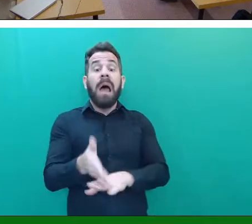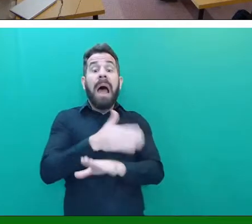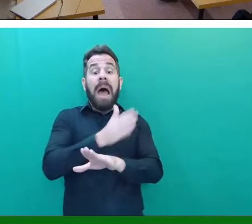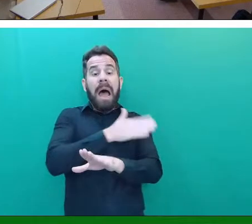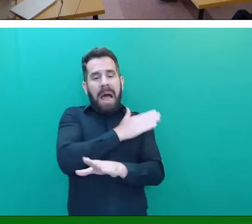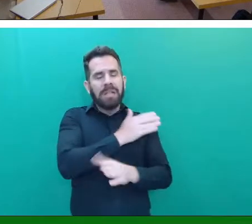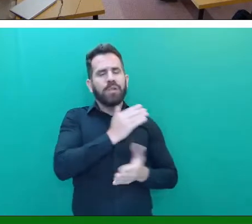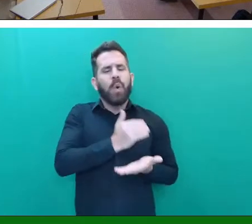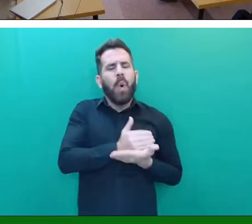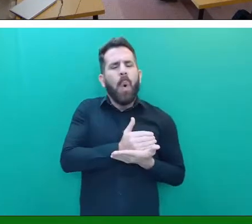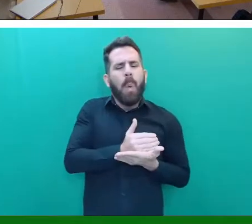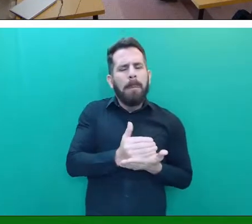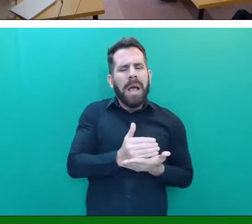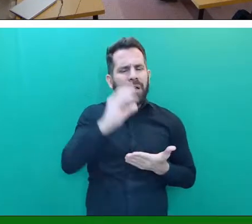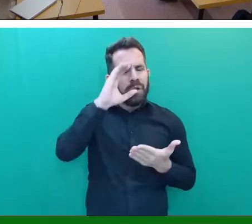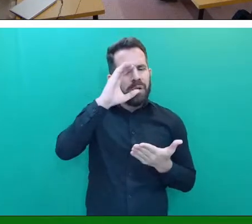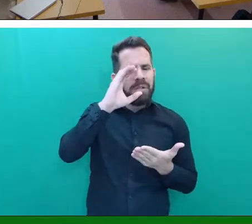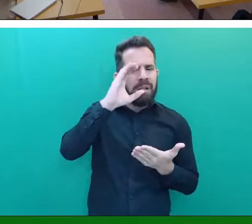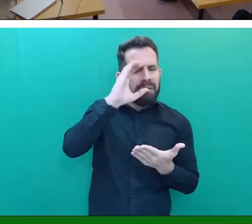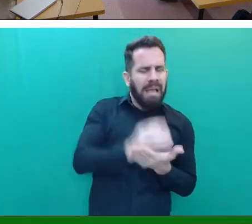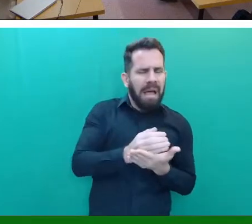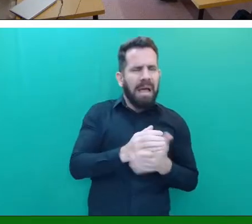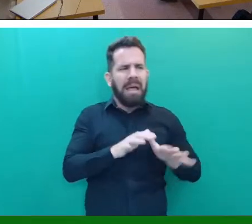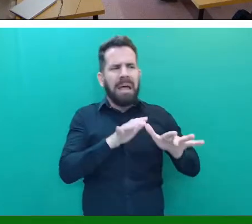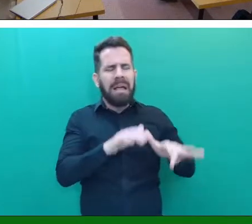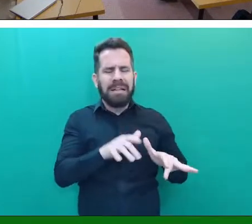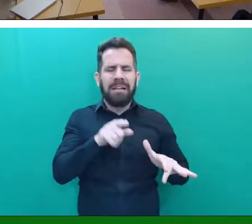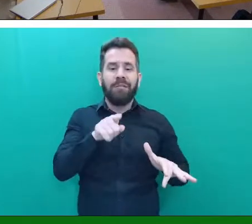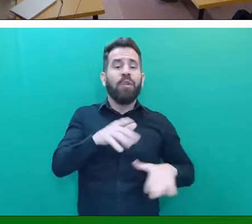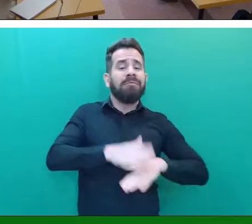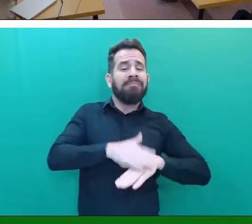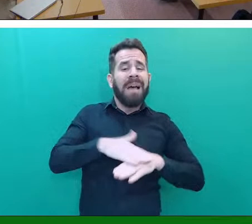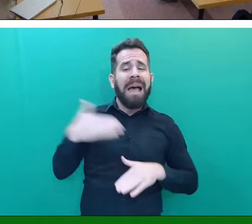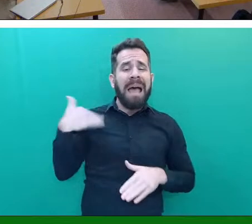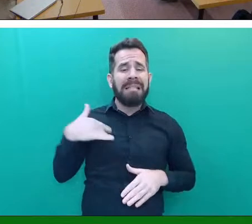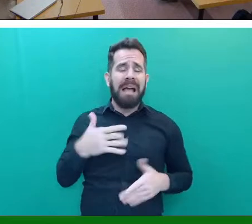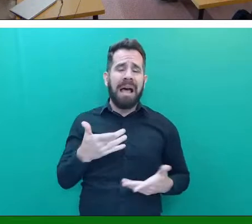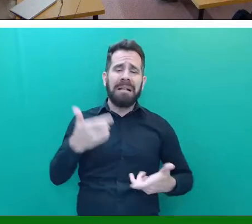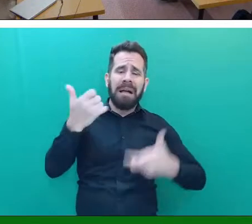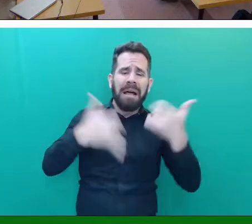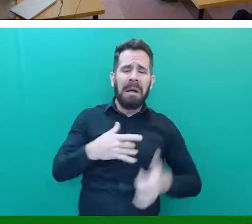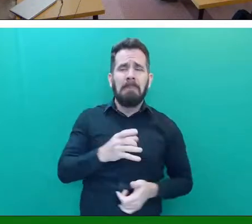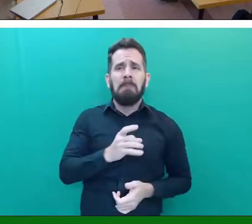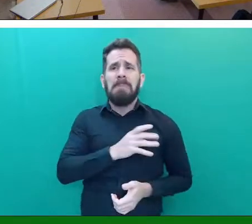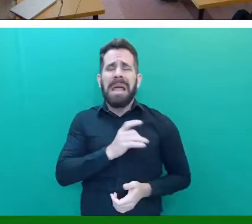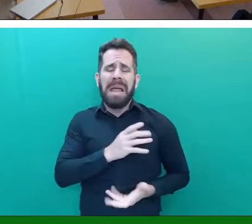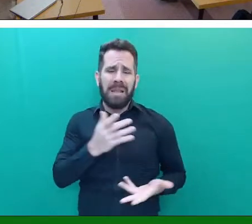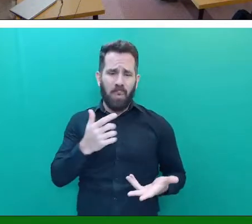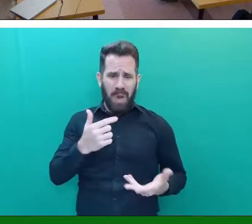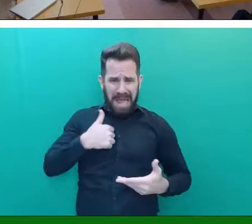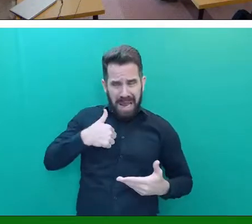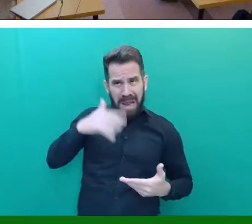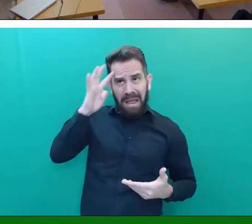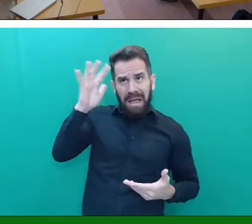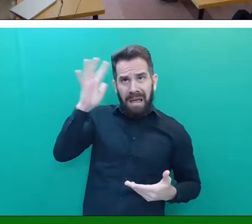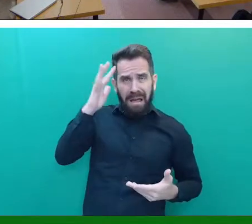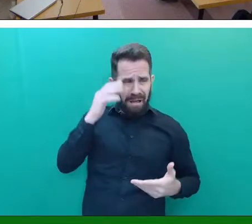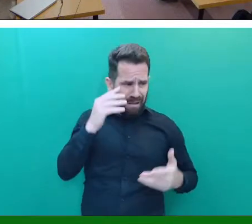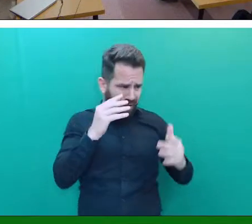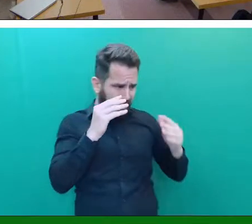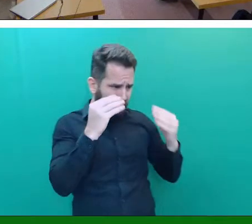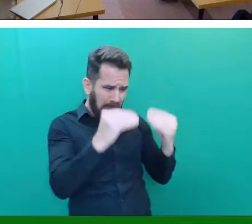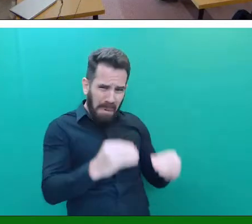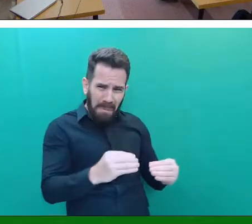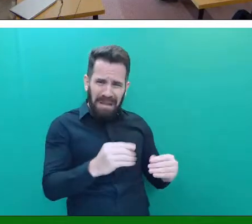de você colocar aquelas coisas que você pensava, né? Aquela leitura dos seus